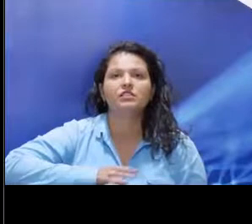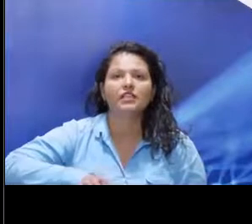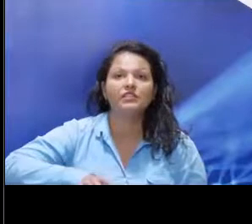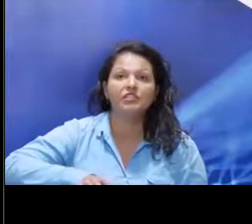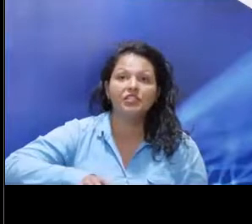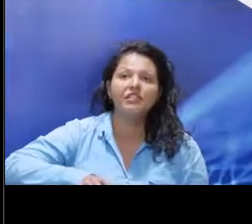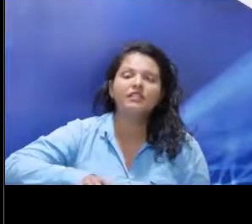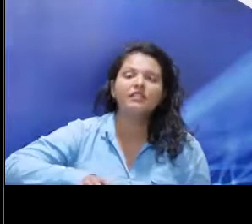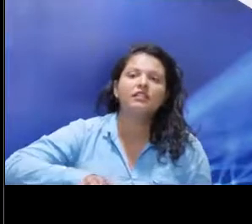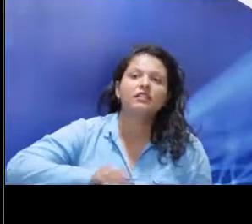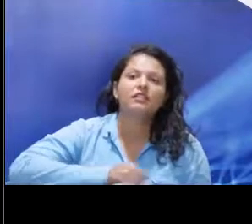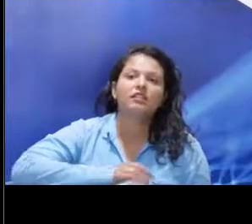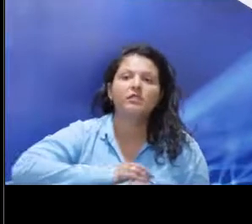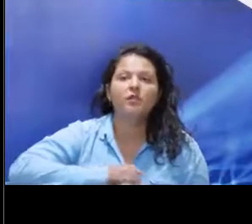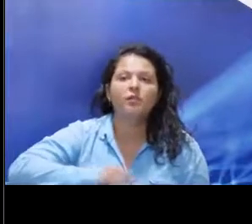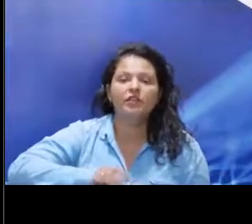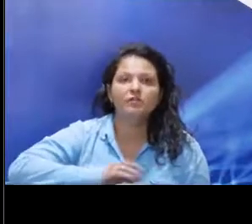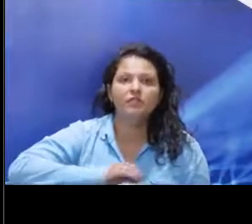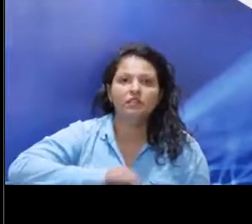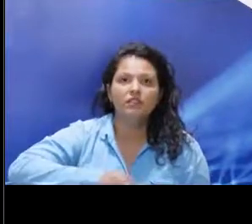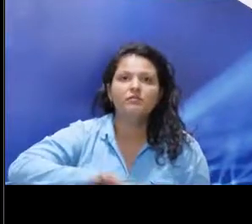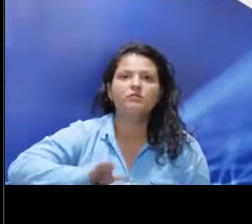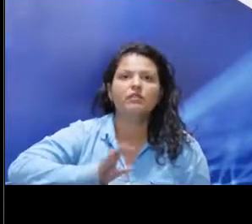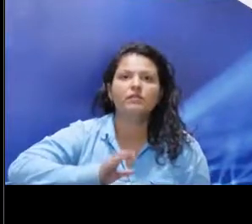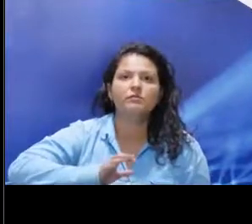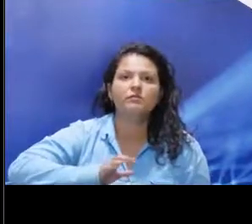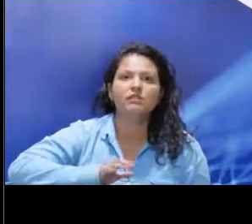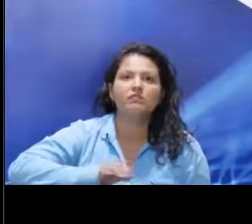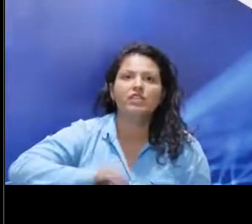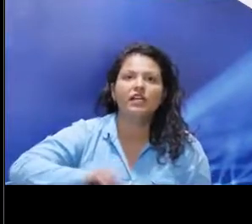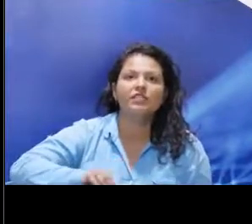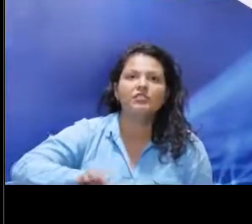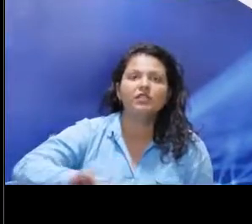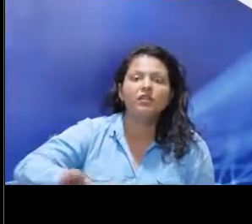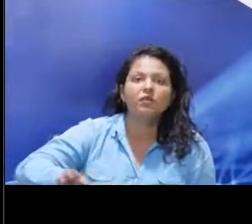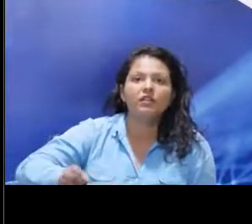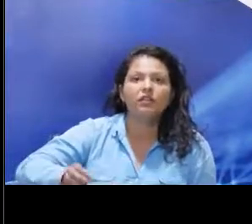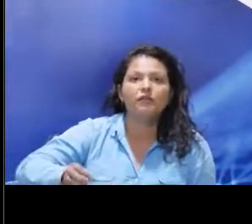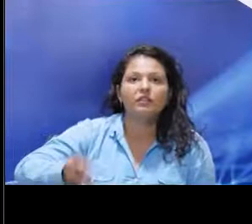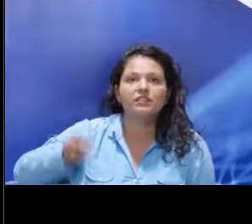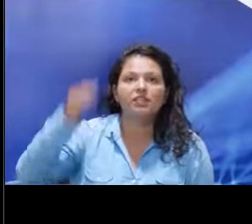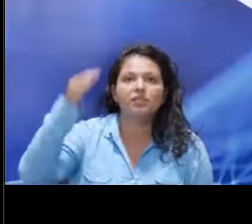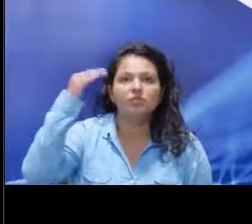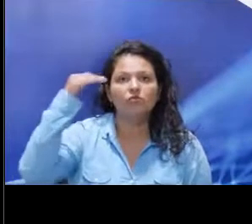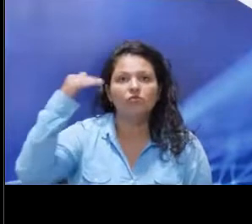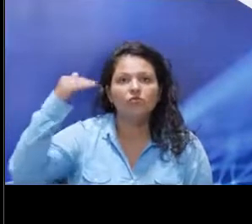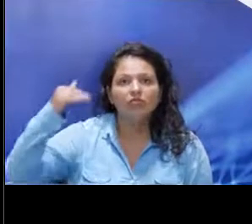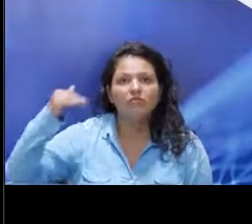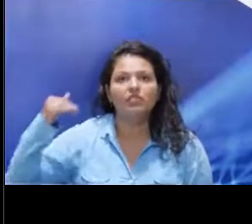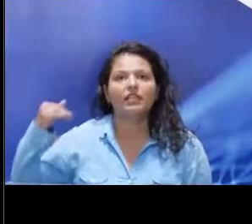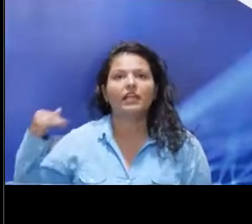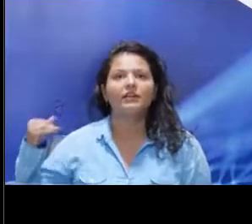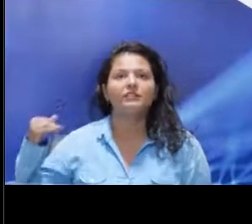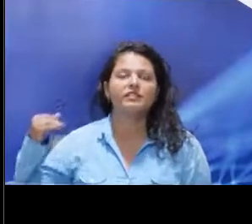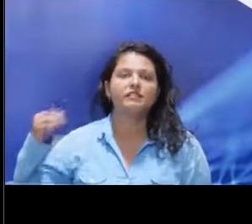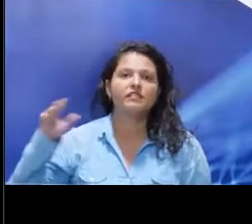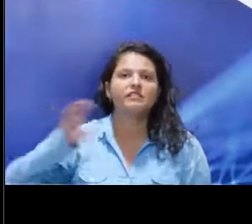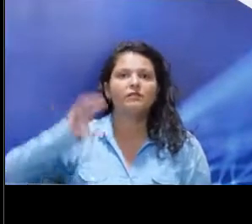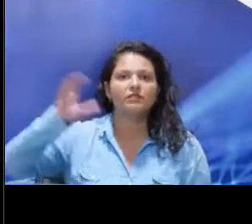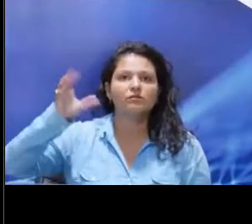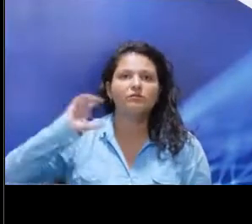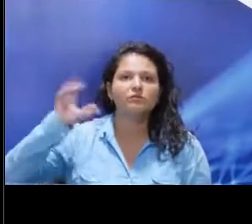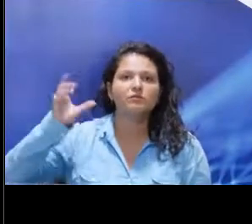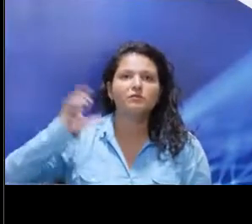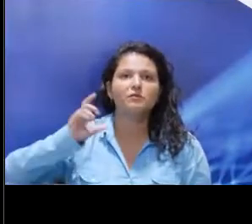gente interagir. Então, o pessoal pode ir mandando as perguntas no chat. O que não for sendo respondido durante a live, que às vezes,